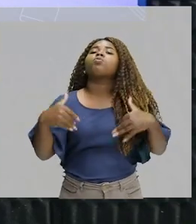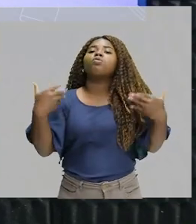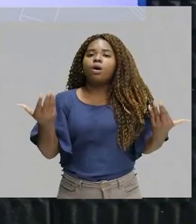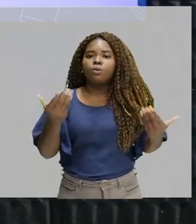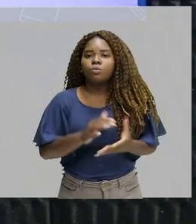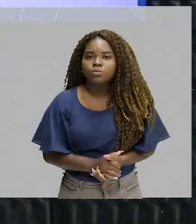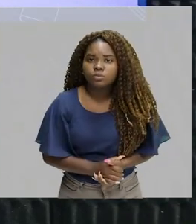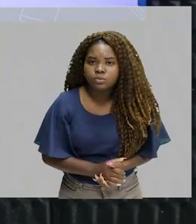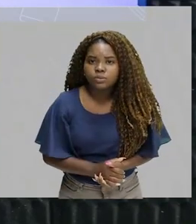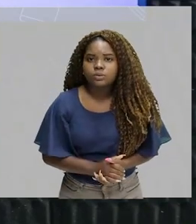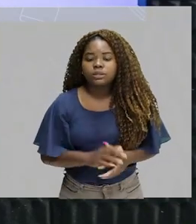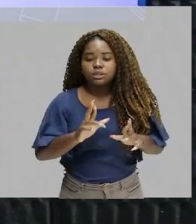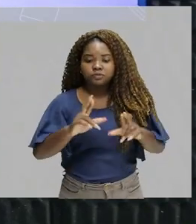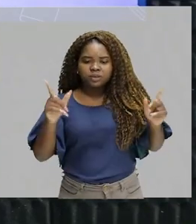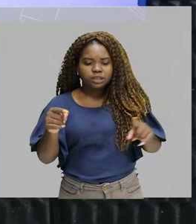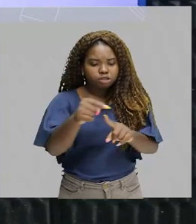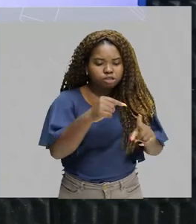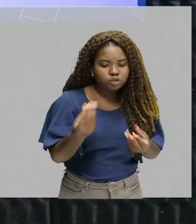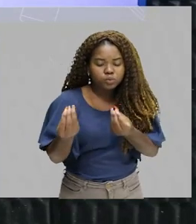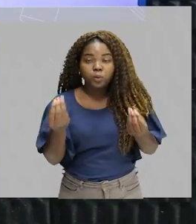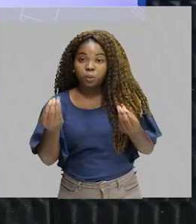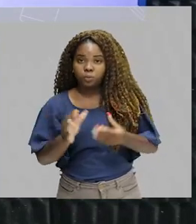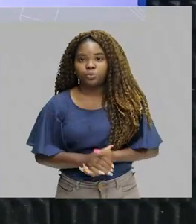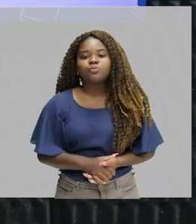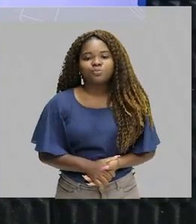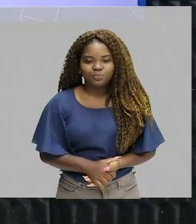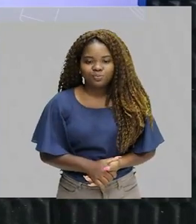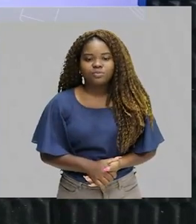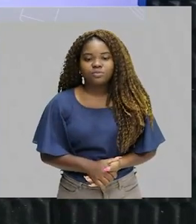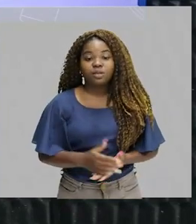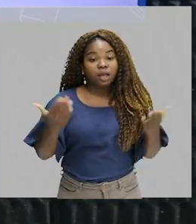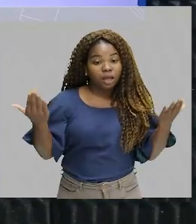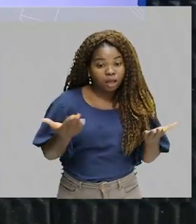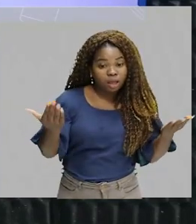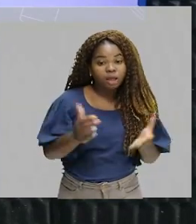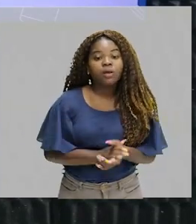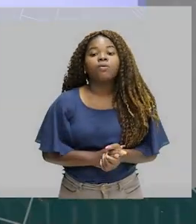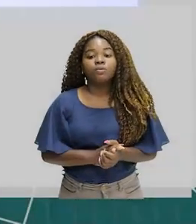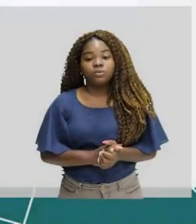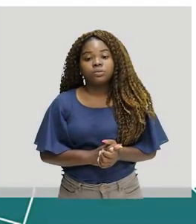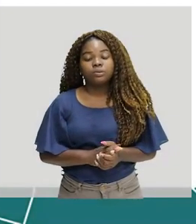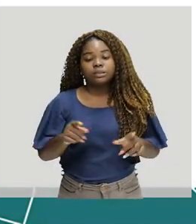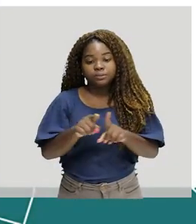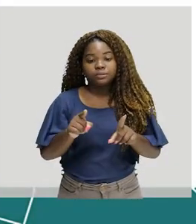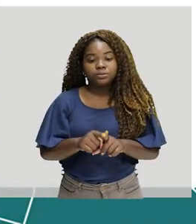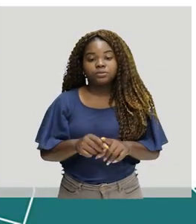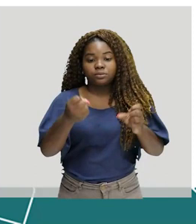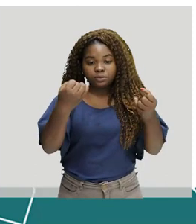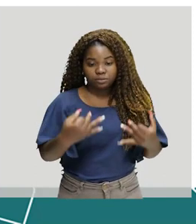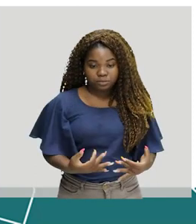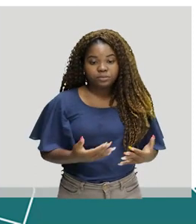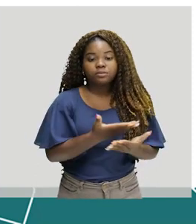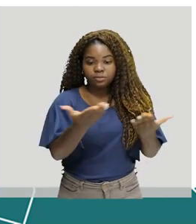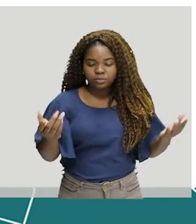fragmentada em diferentes camadas fechado Vamos então agora relembrar também as